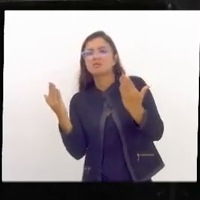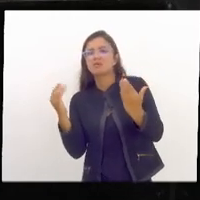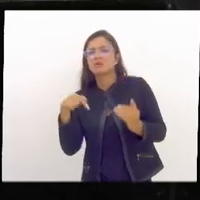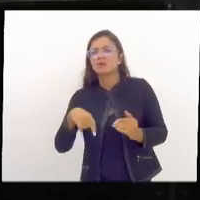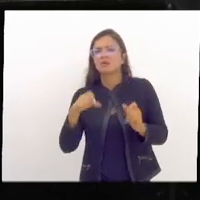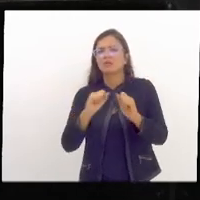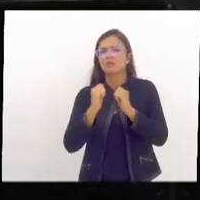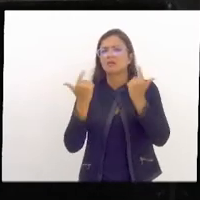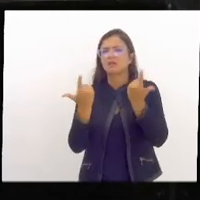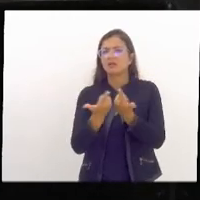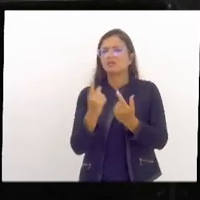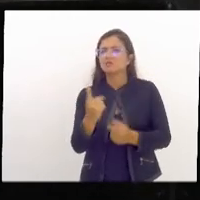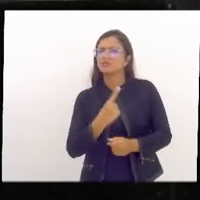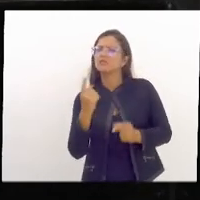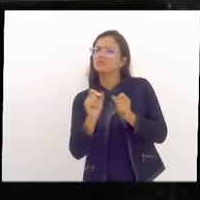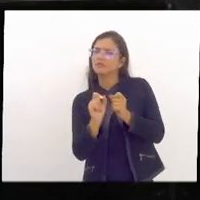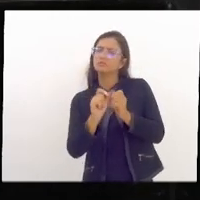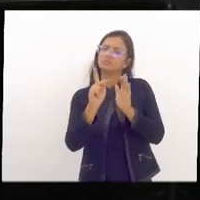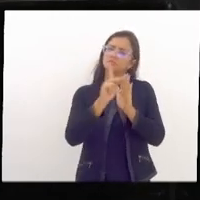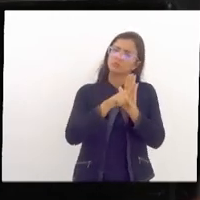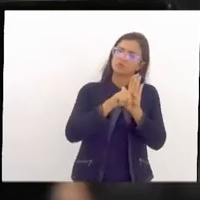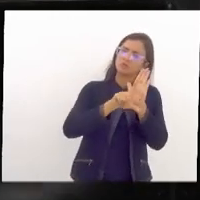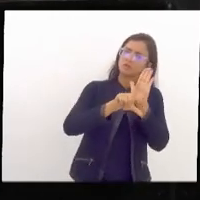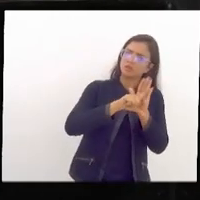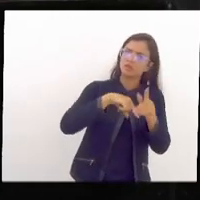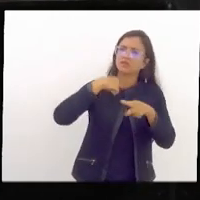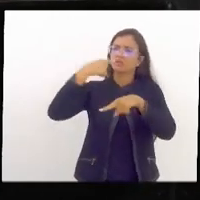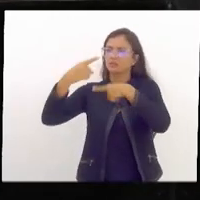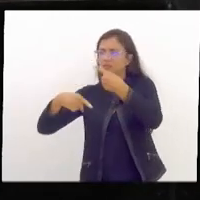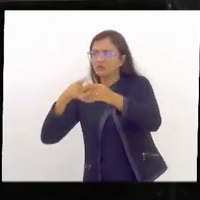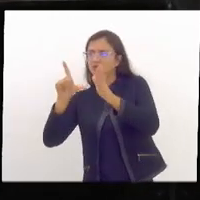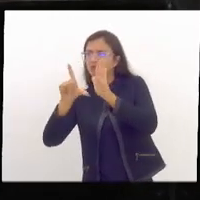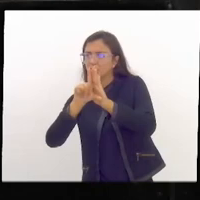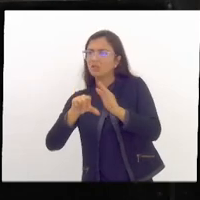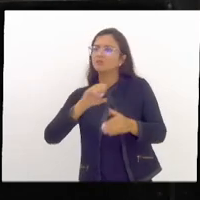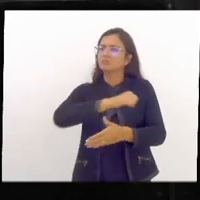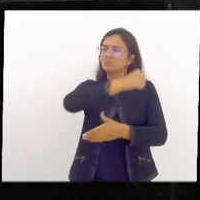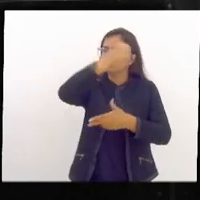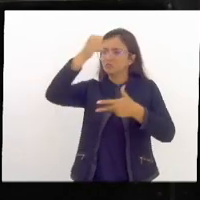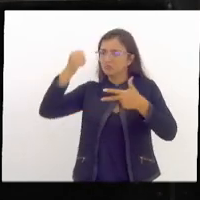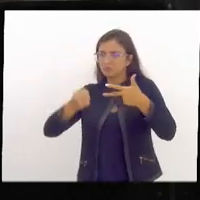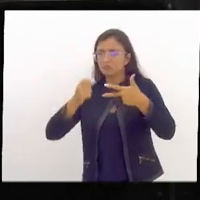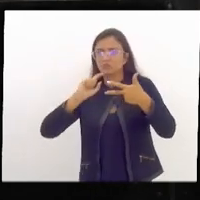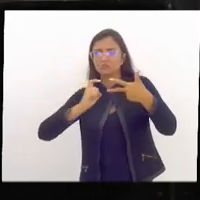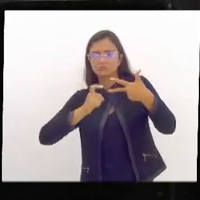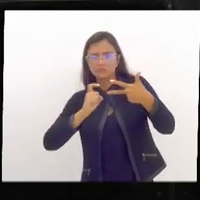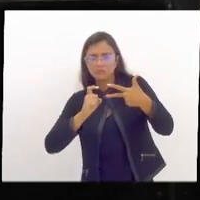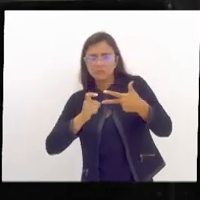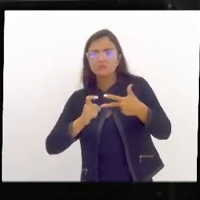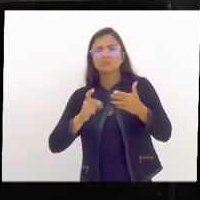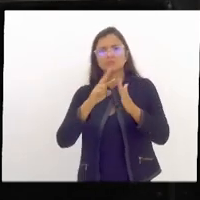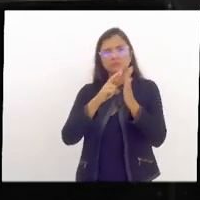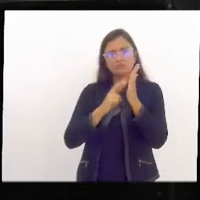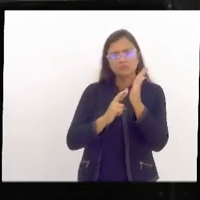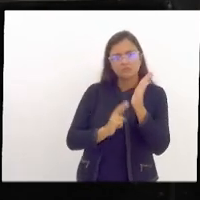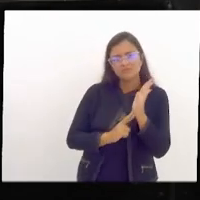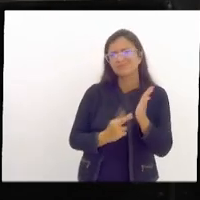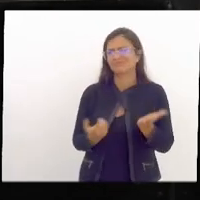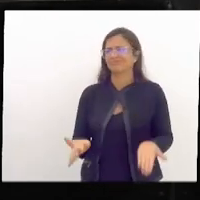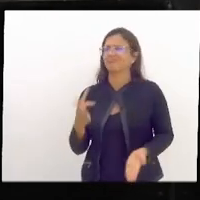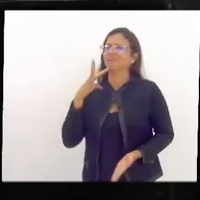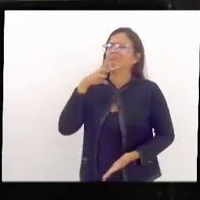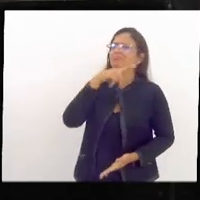casa, a gente faz o projeto de lei que vira lei e o Poder Executivo regulamenta. Então, é óbvio, né, que